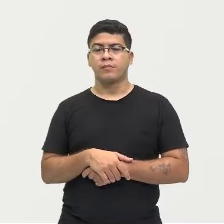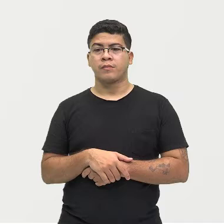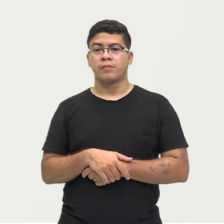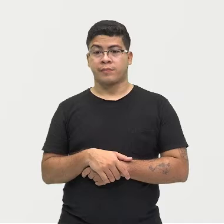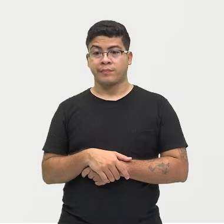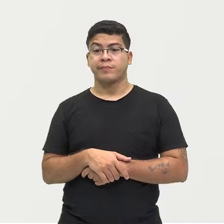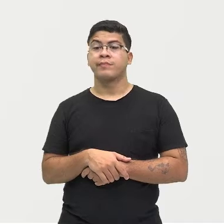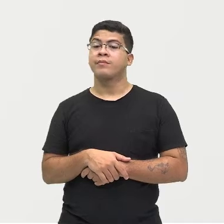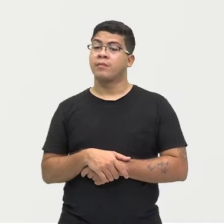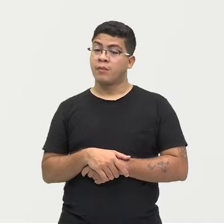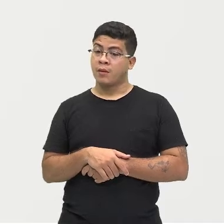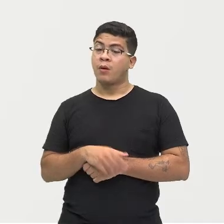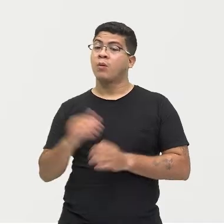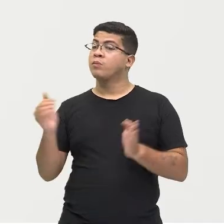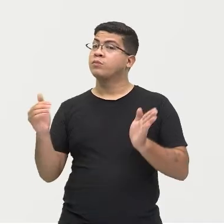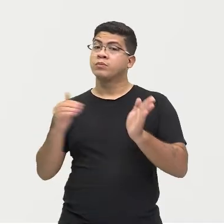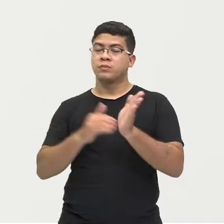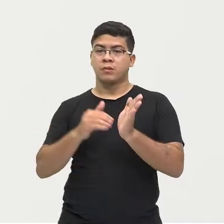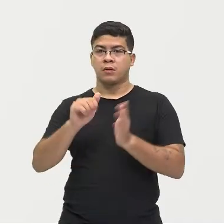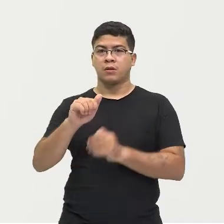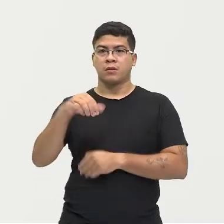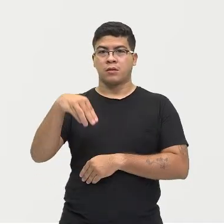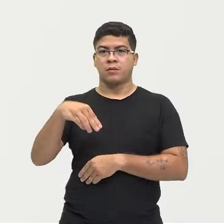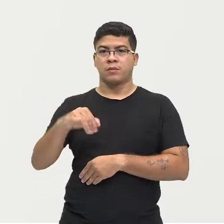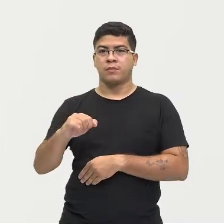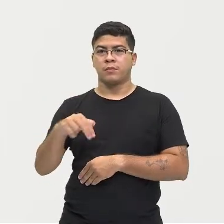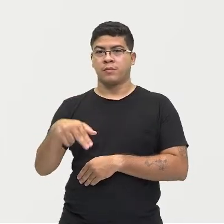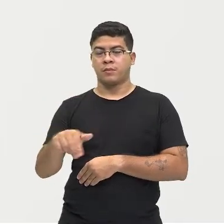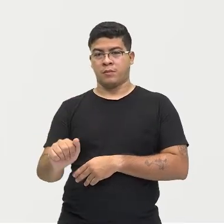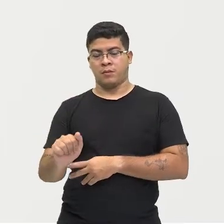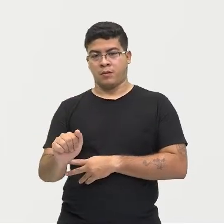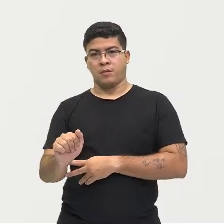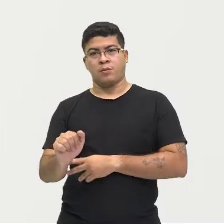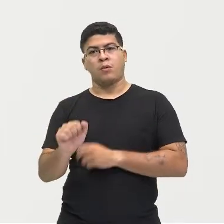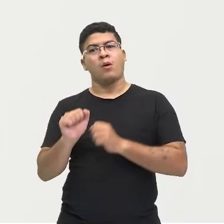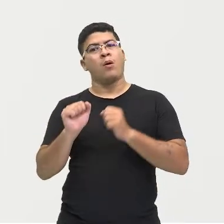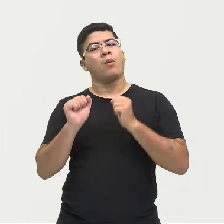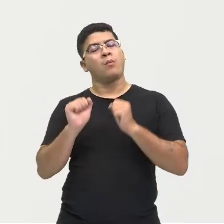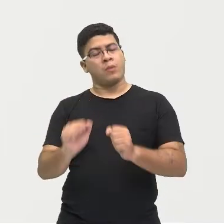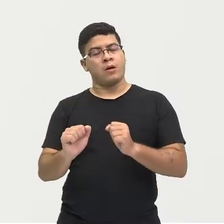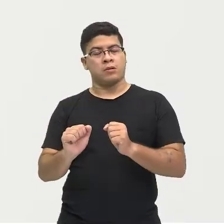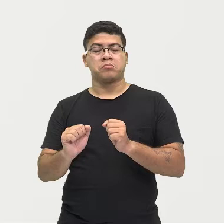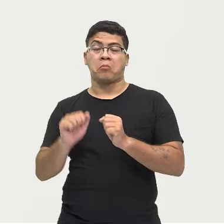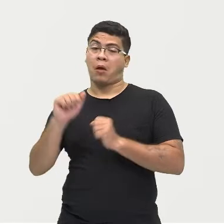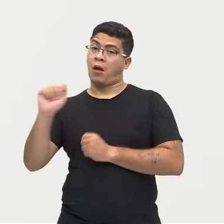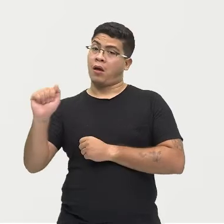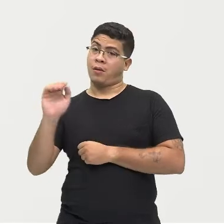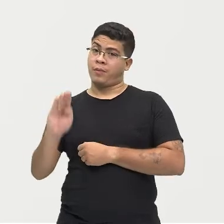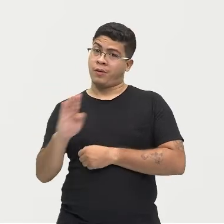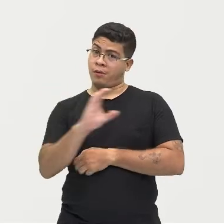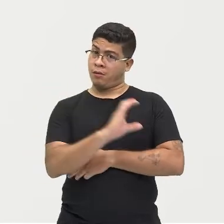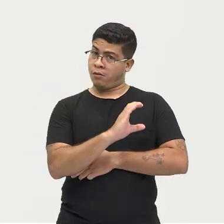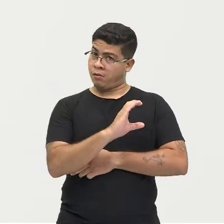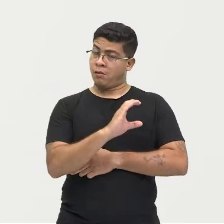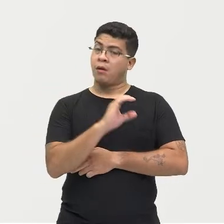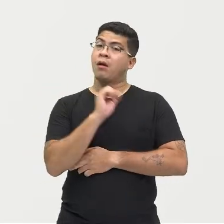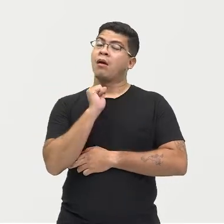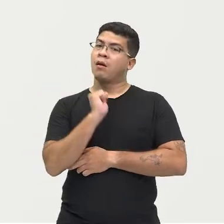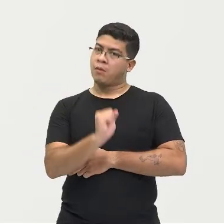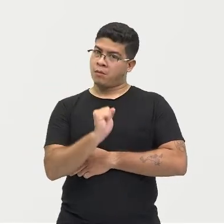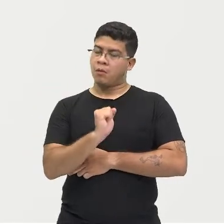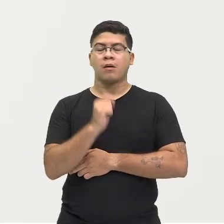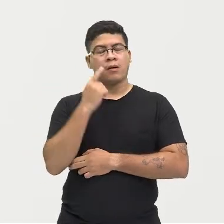E depois, por último, o nome do nitrogênio, que é a amina. Por ordem alfabética,